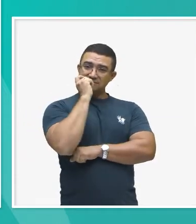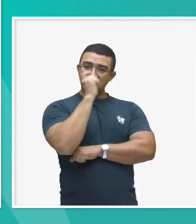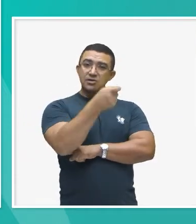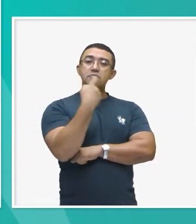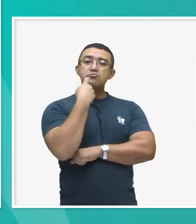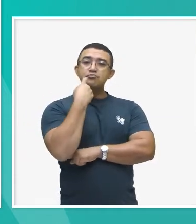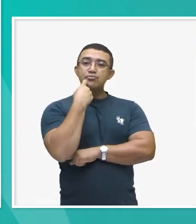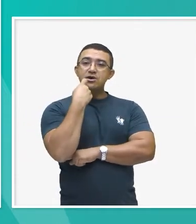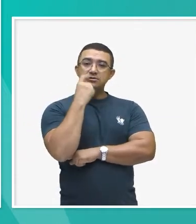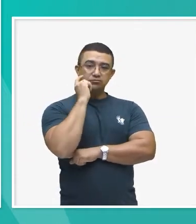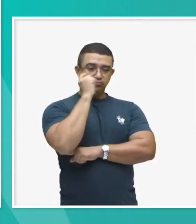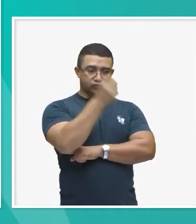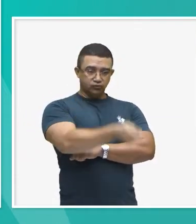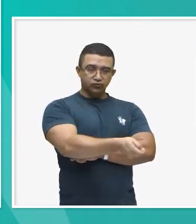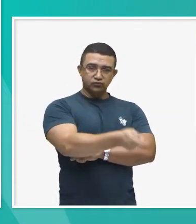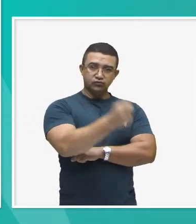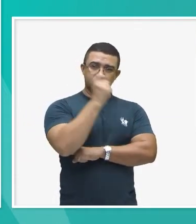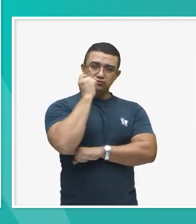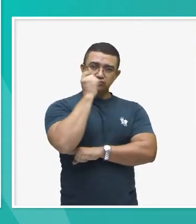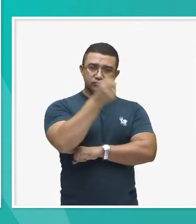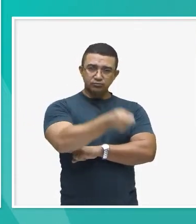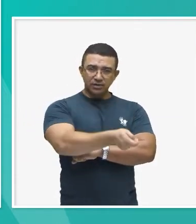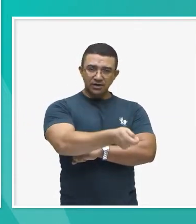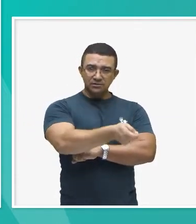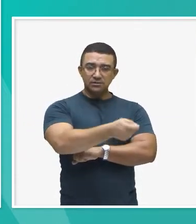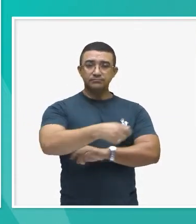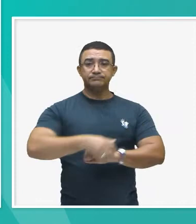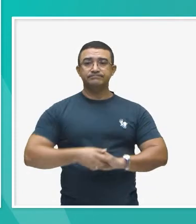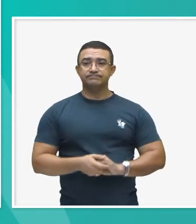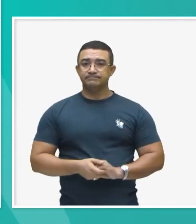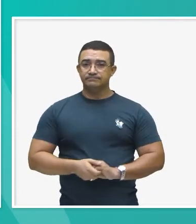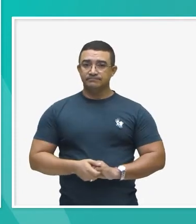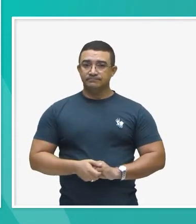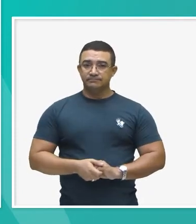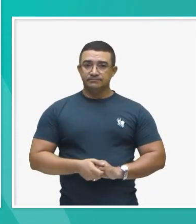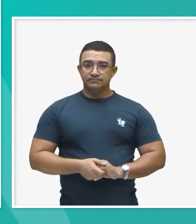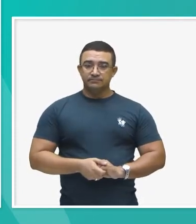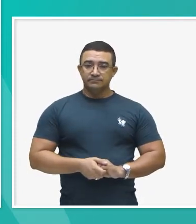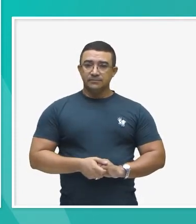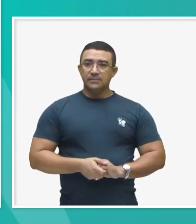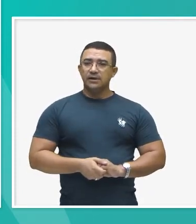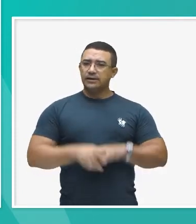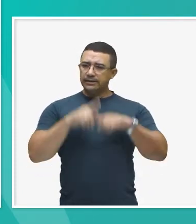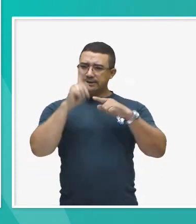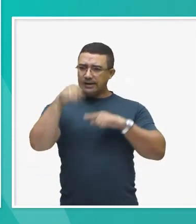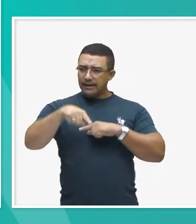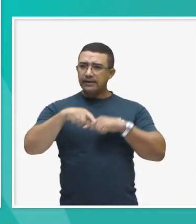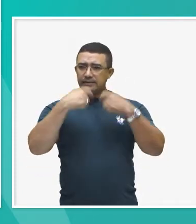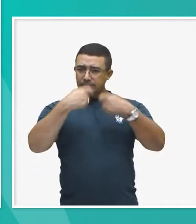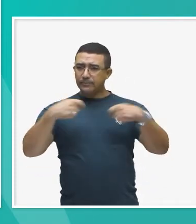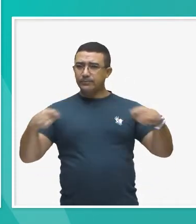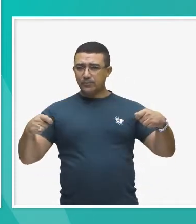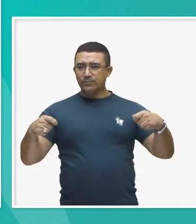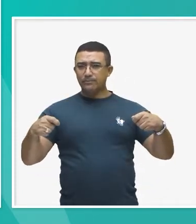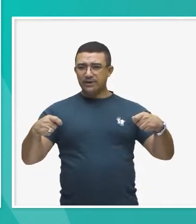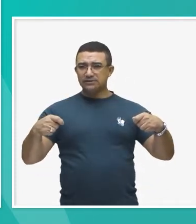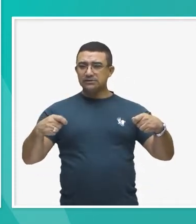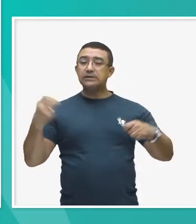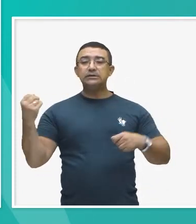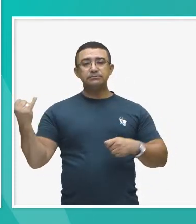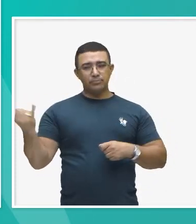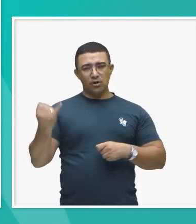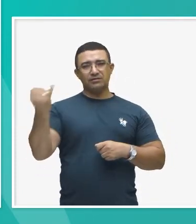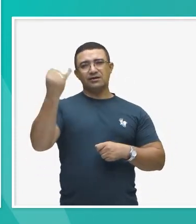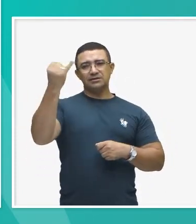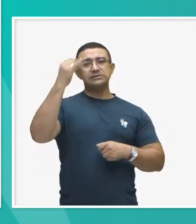que é pesca, né? Pesca. É importante, né, gente, que a gente obedeça os períodos de pesca, ok? Aqui